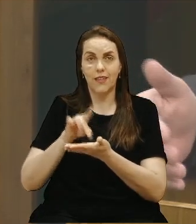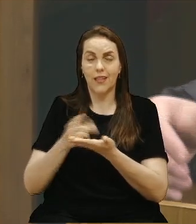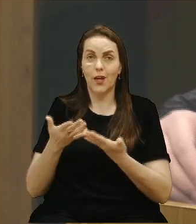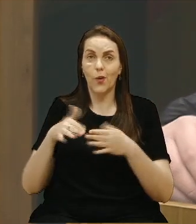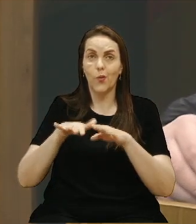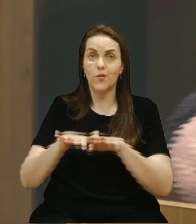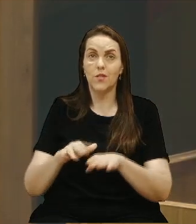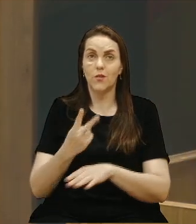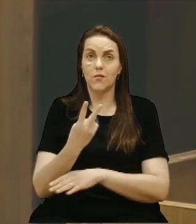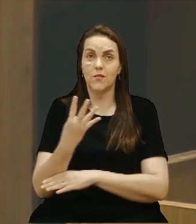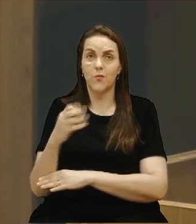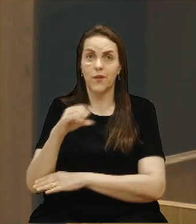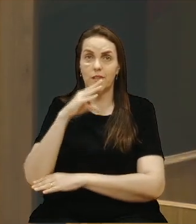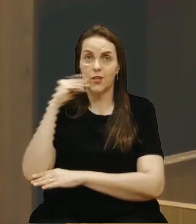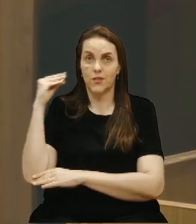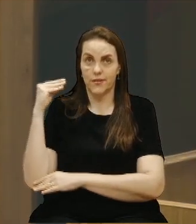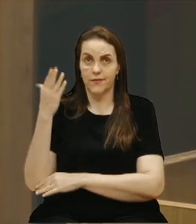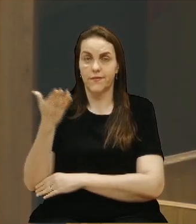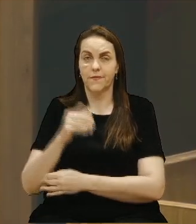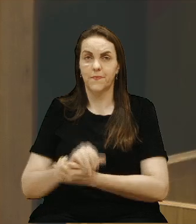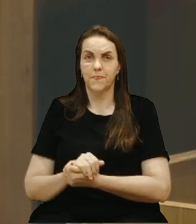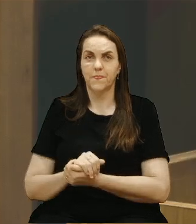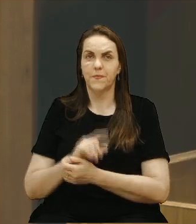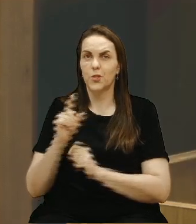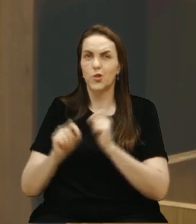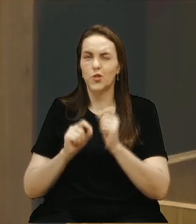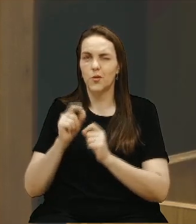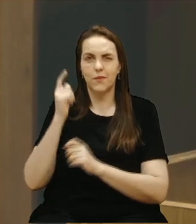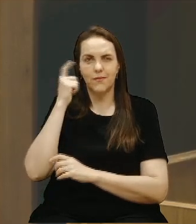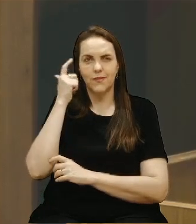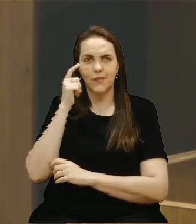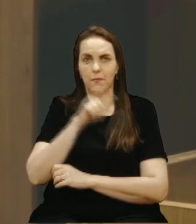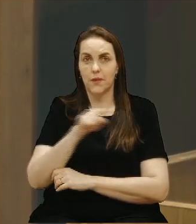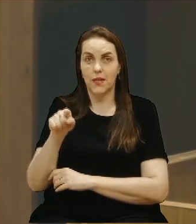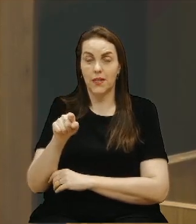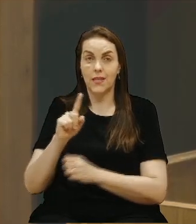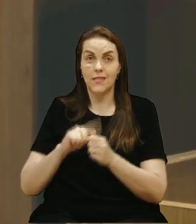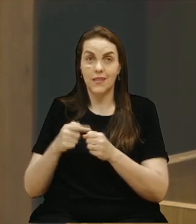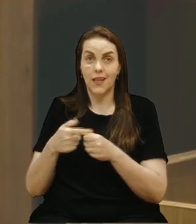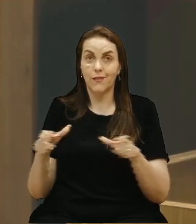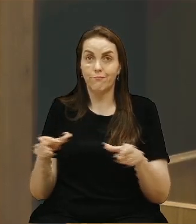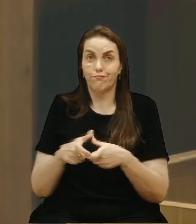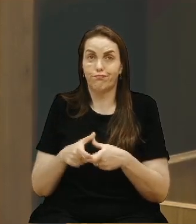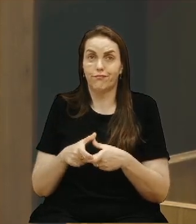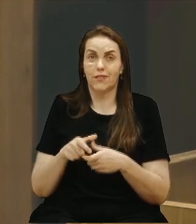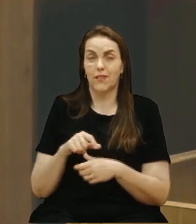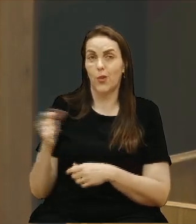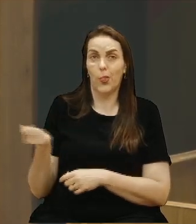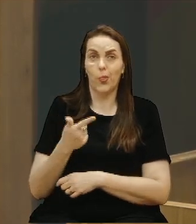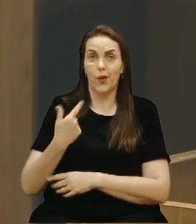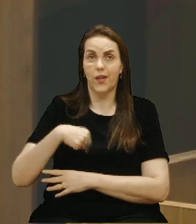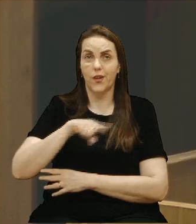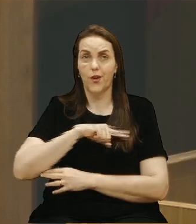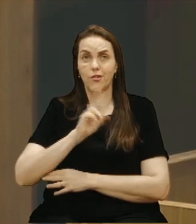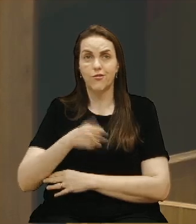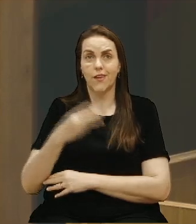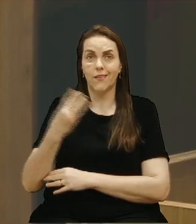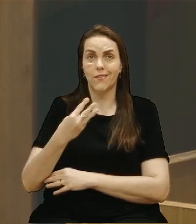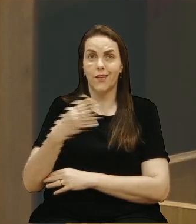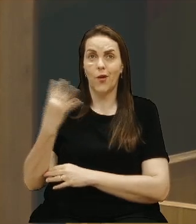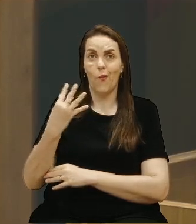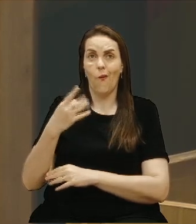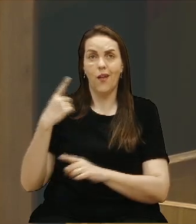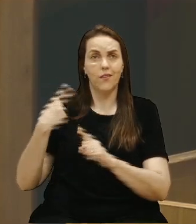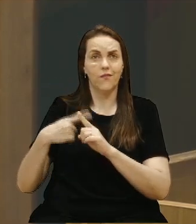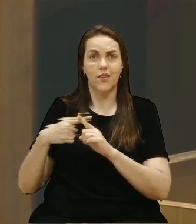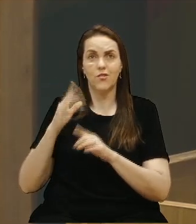240 adolescentes. E só para terem uma ideia, municípios muito menores do que nós já têm esse projeto acontecendo já a terceira, quarta edição. São Sebastião do